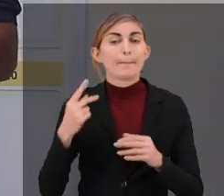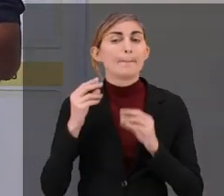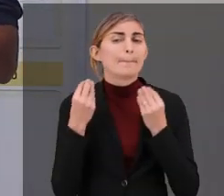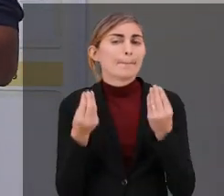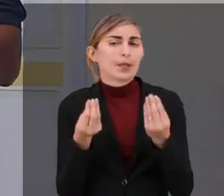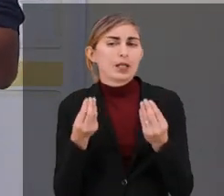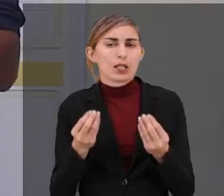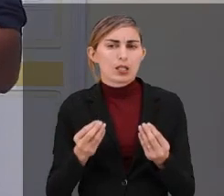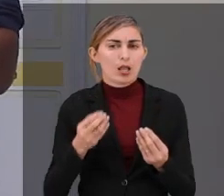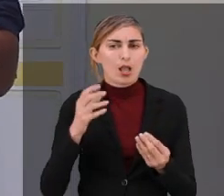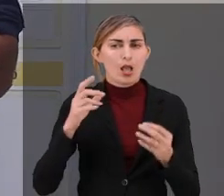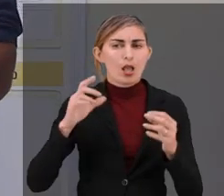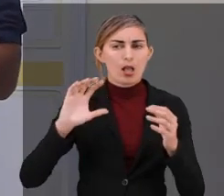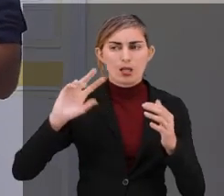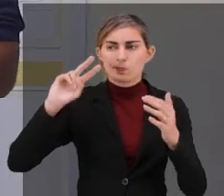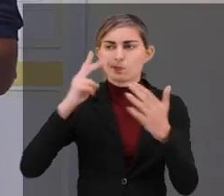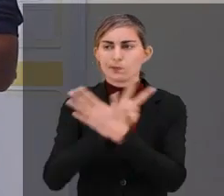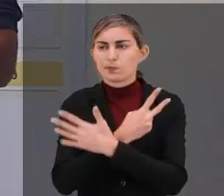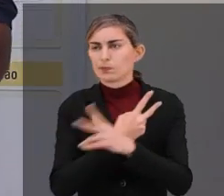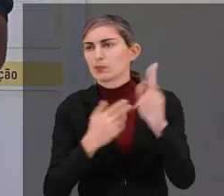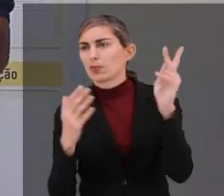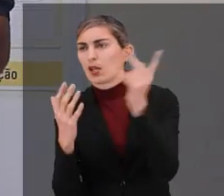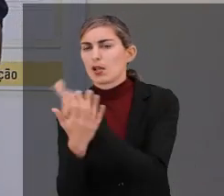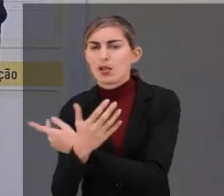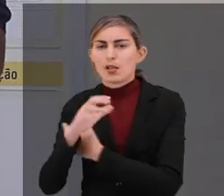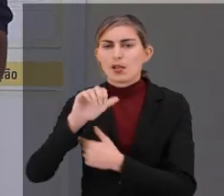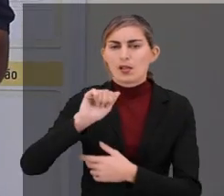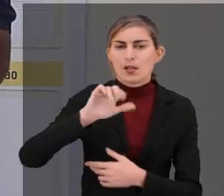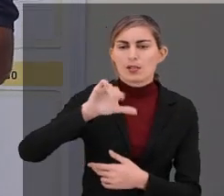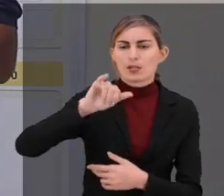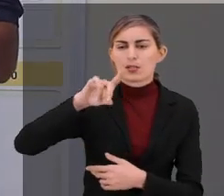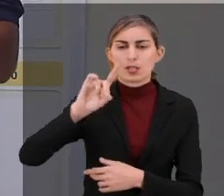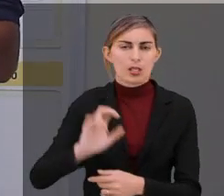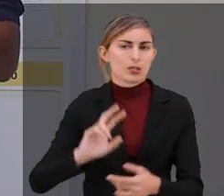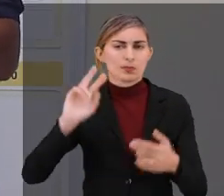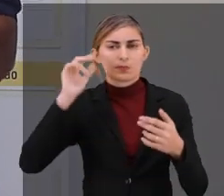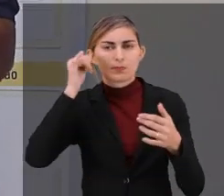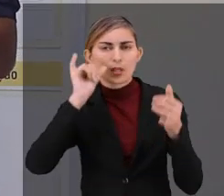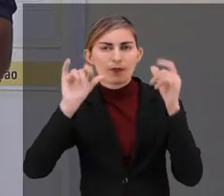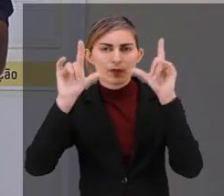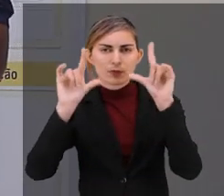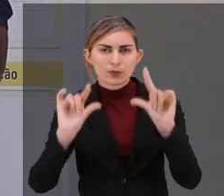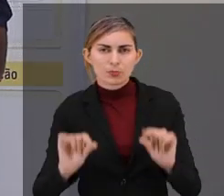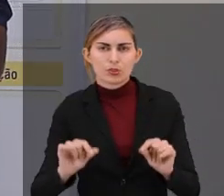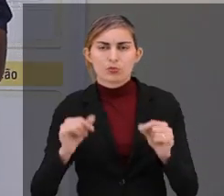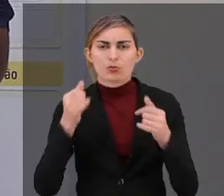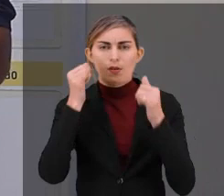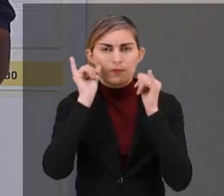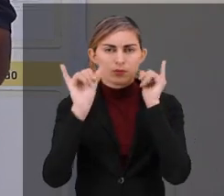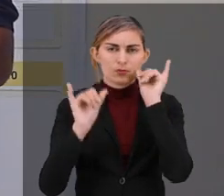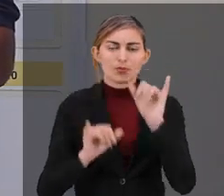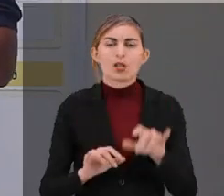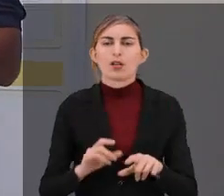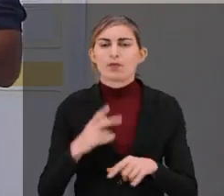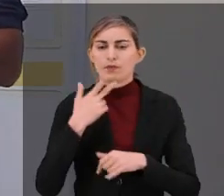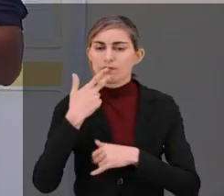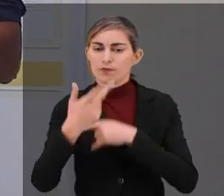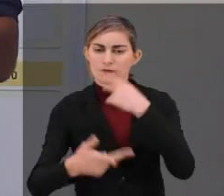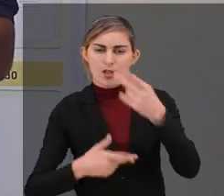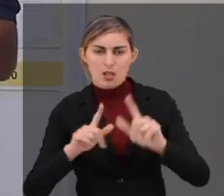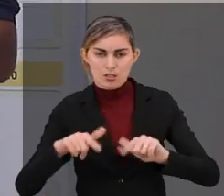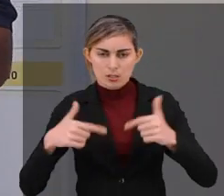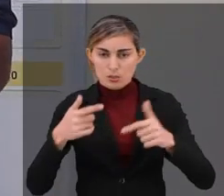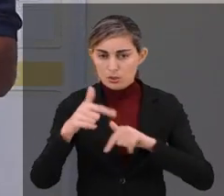que os acidentes não ocorram. E como é que a gente faz isso? Dentro das ações, a gente diz ao trabalhador que